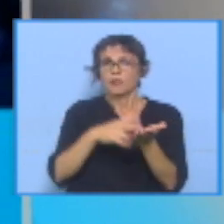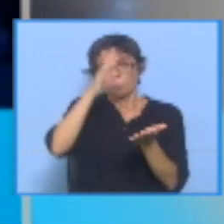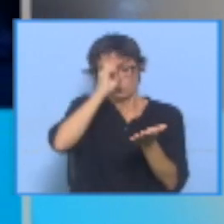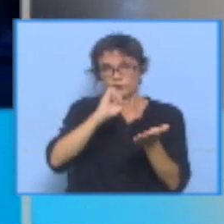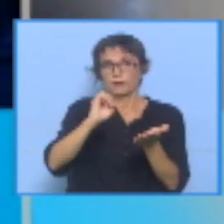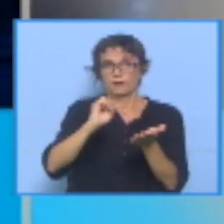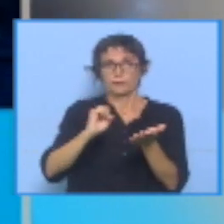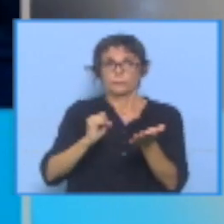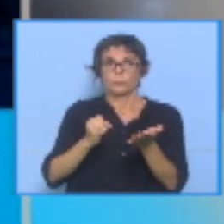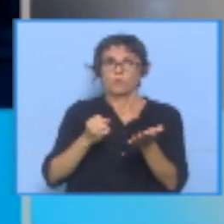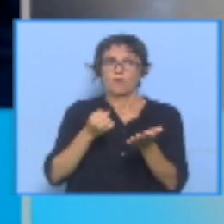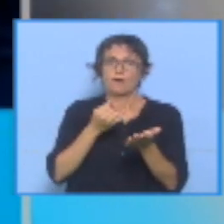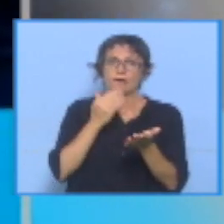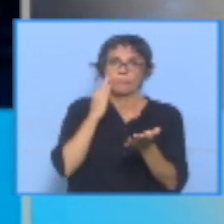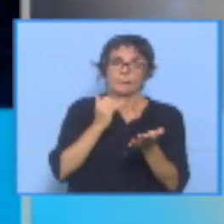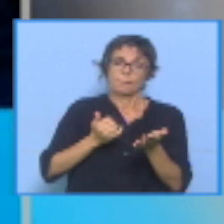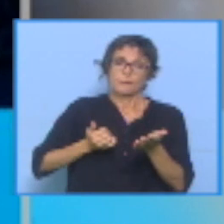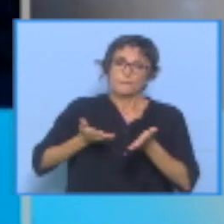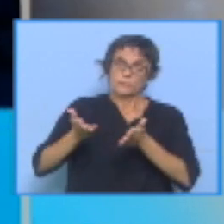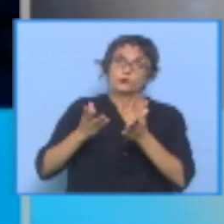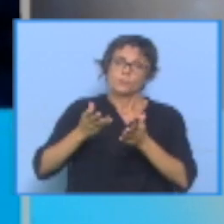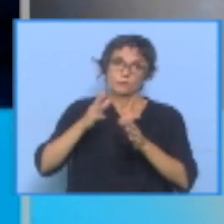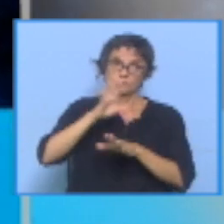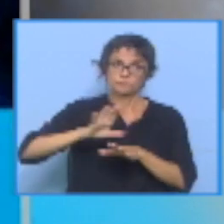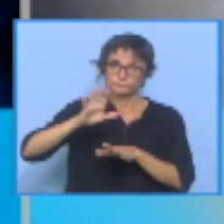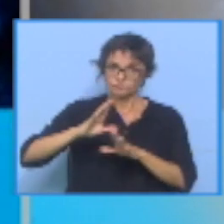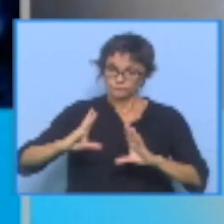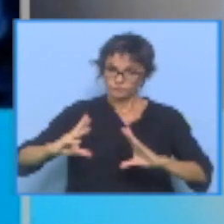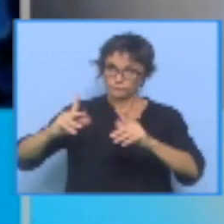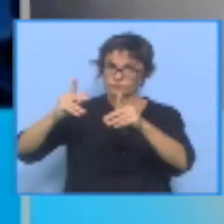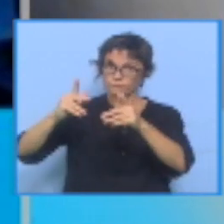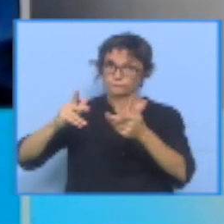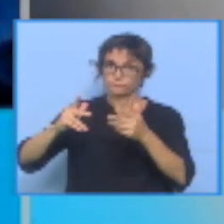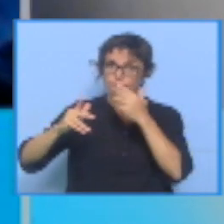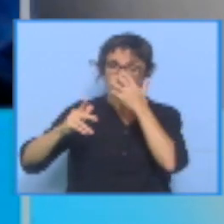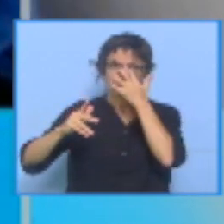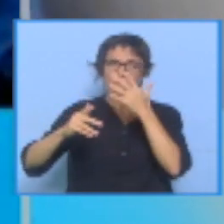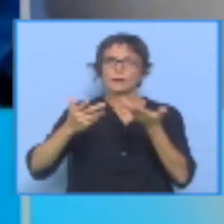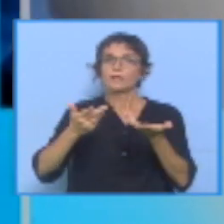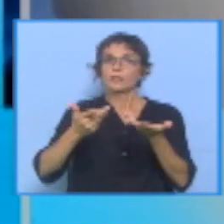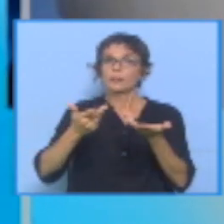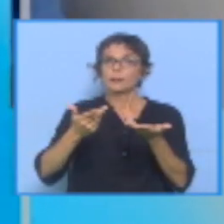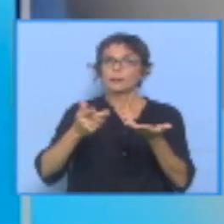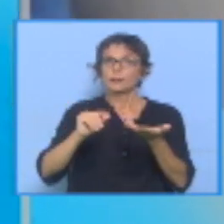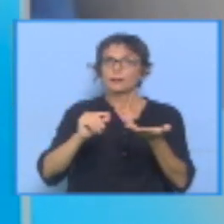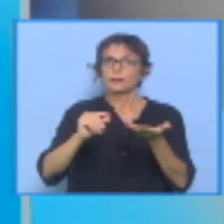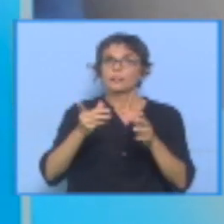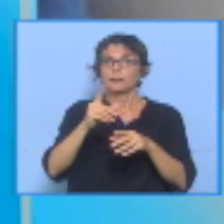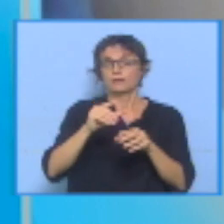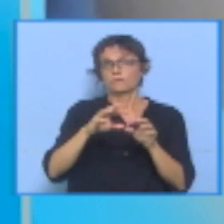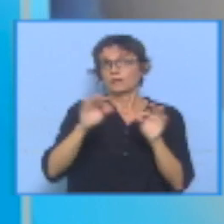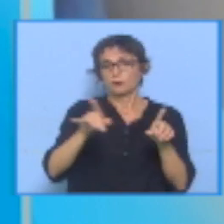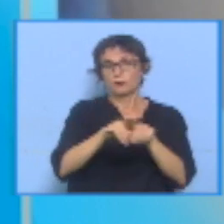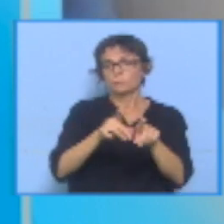país cresça. E, portanto, isto sempre ajudou no discurso da Igreja e penso que ajuda aos nossos políticos também e